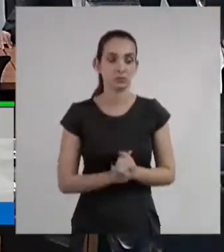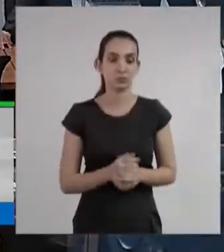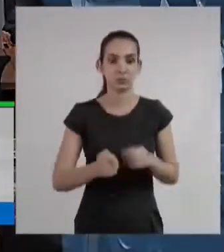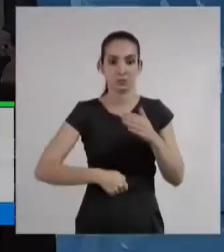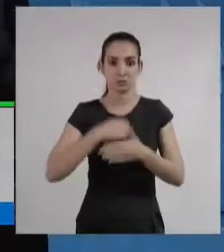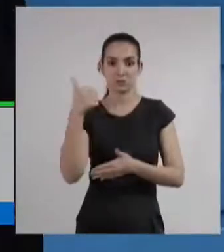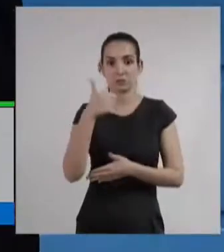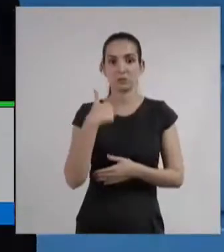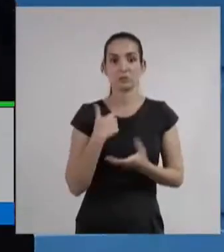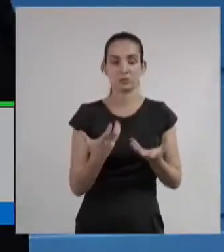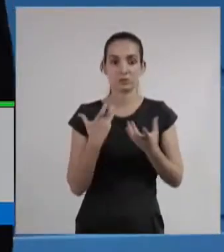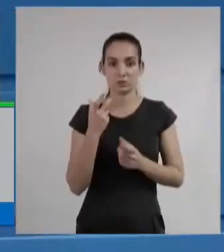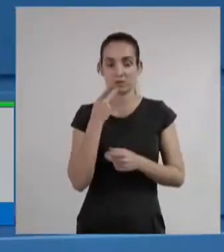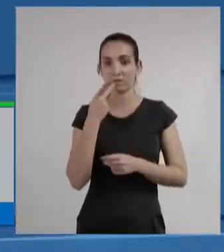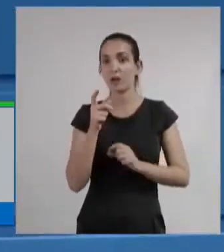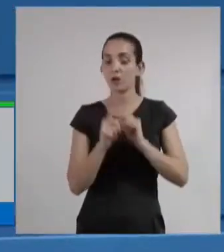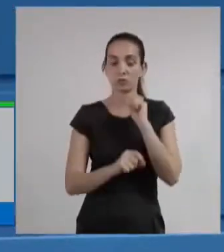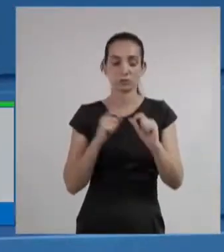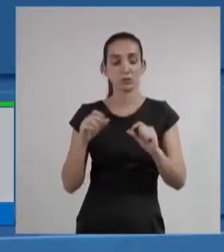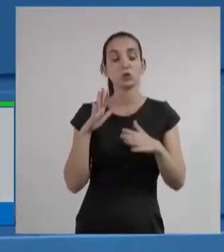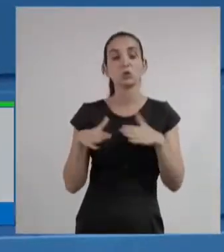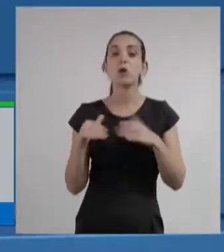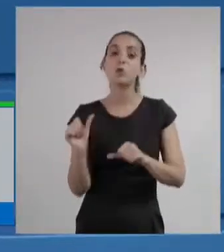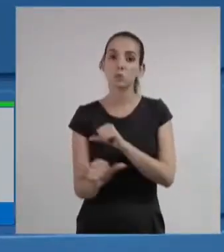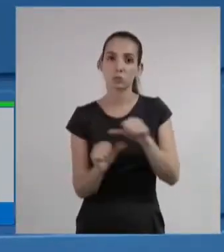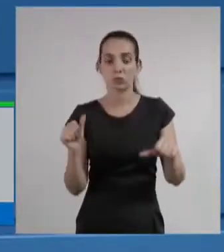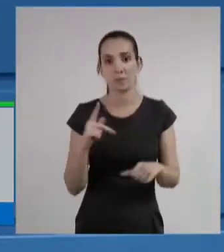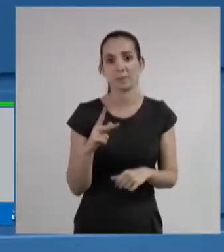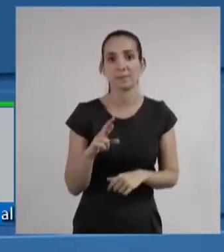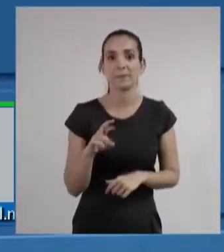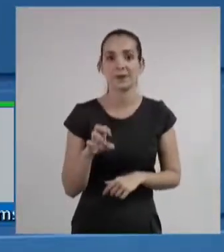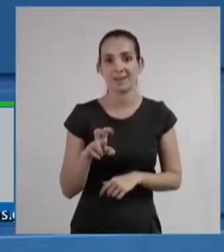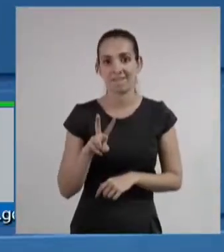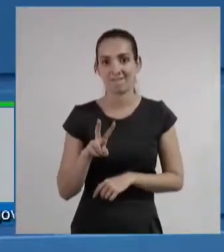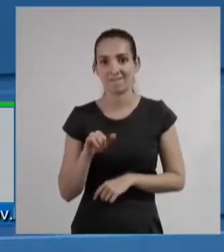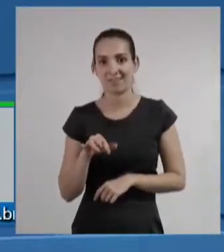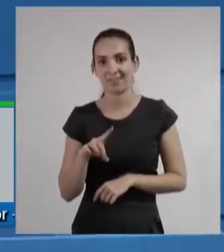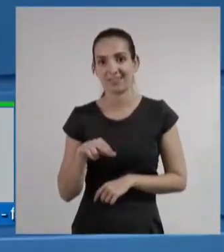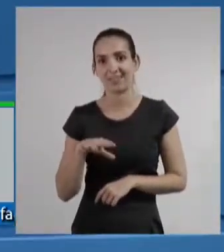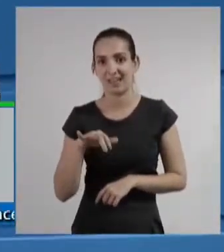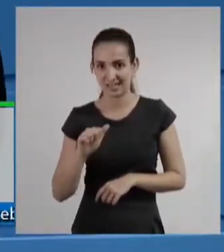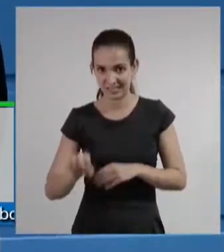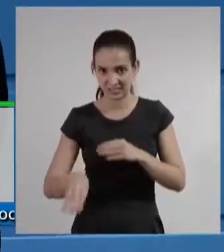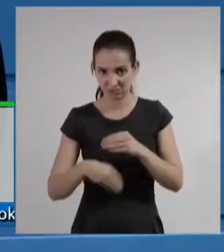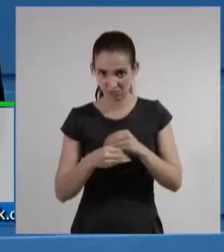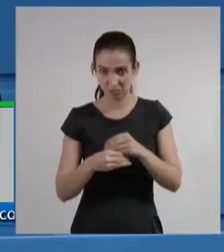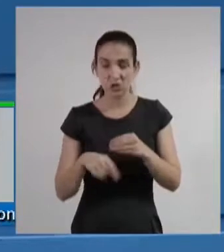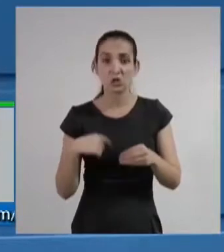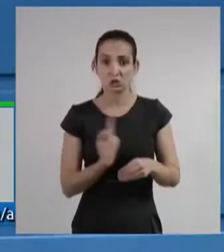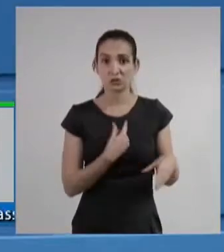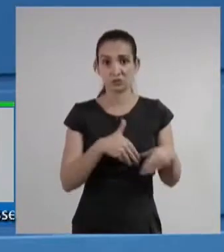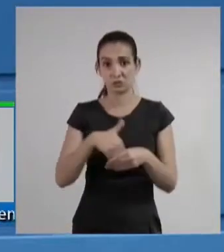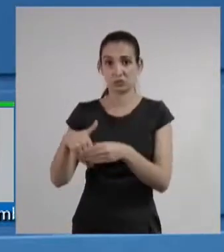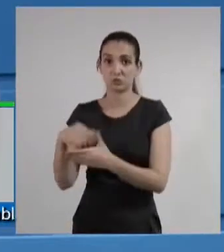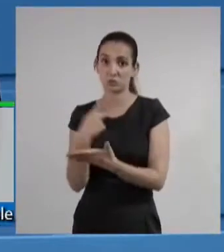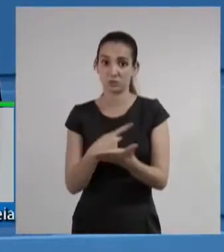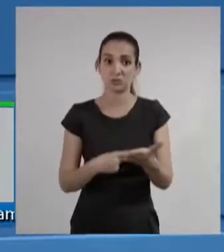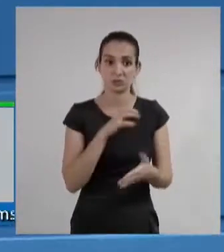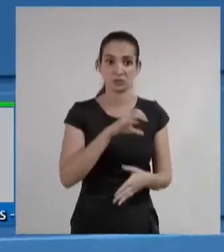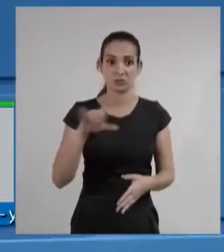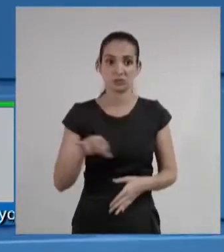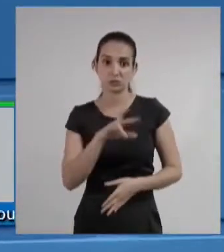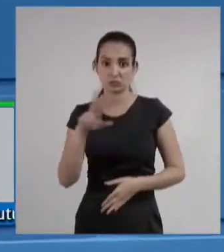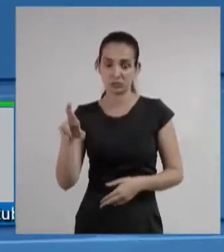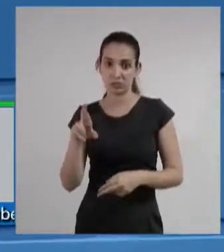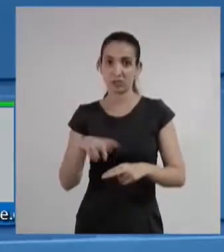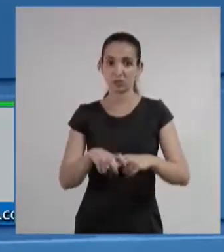que na reforma da Previdência complementar, nós votamos o parecer da Comissão de Constituição e Justiça, portanto, nós